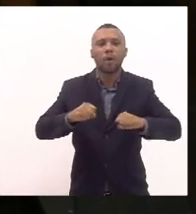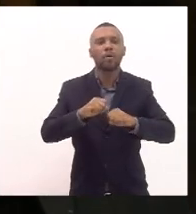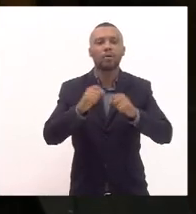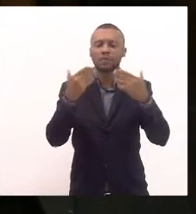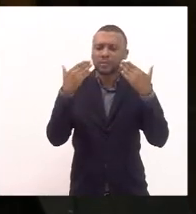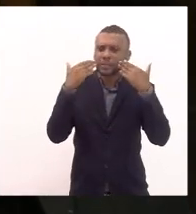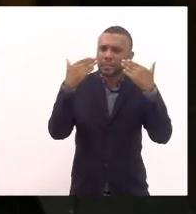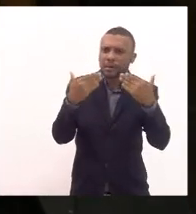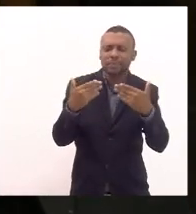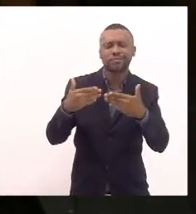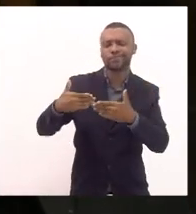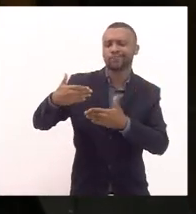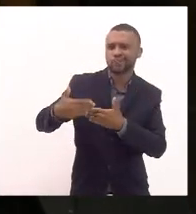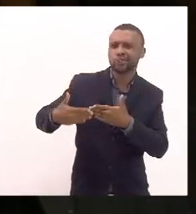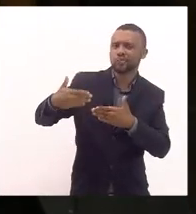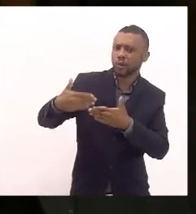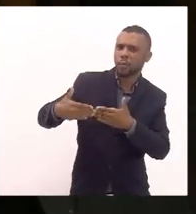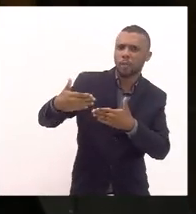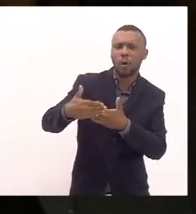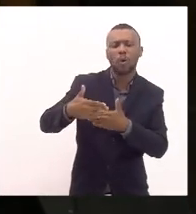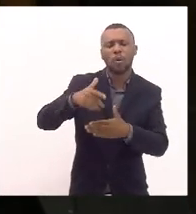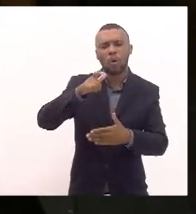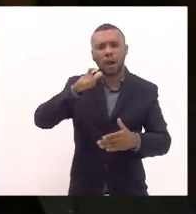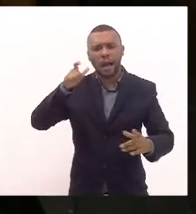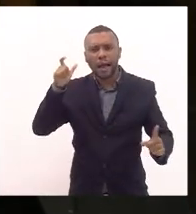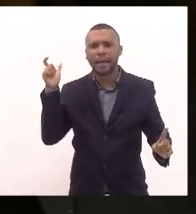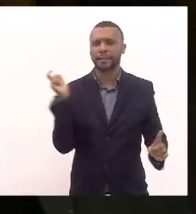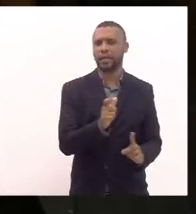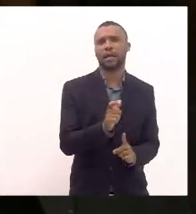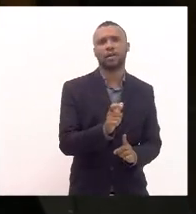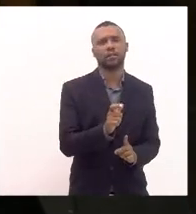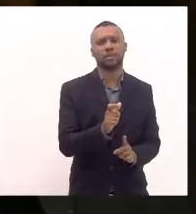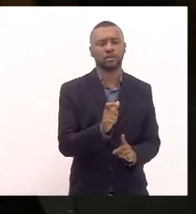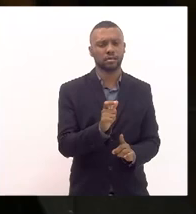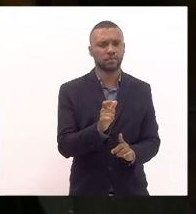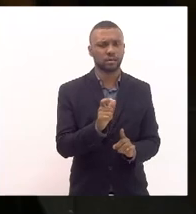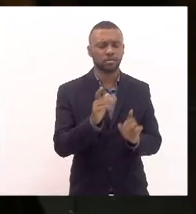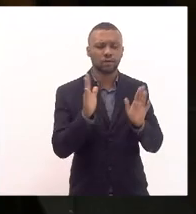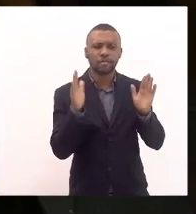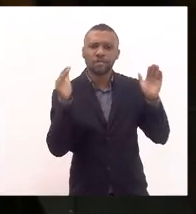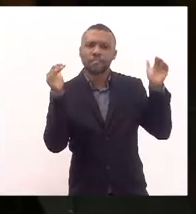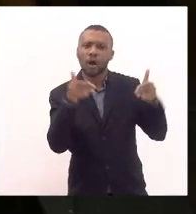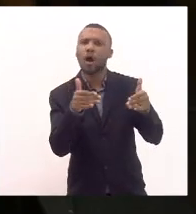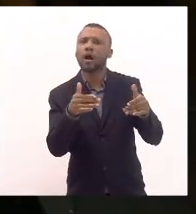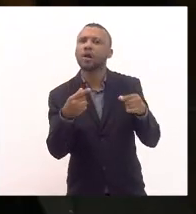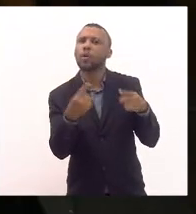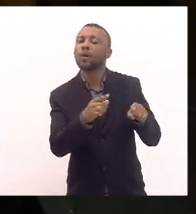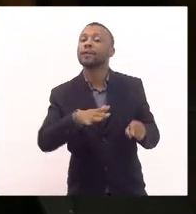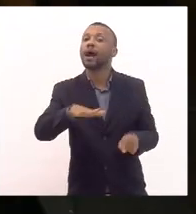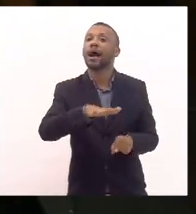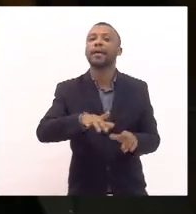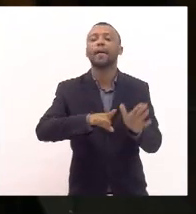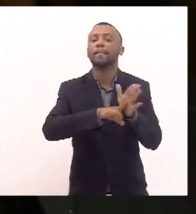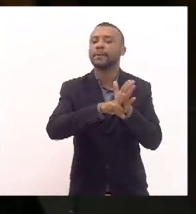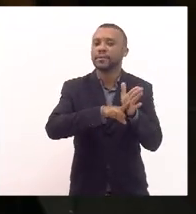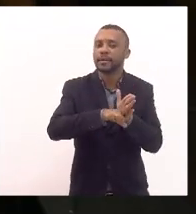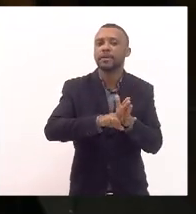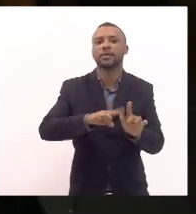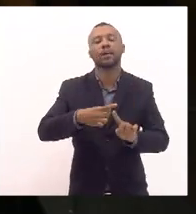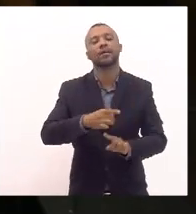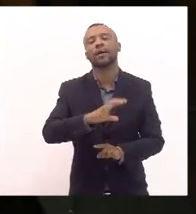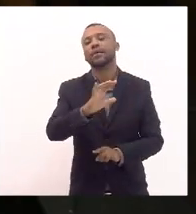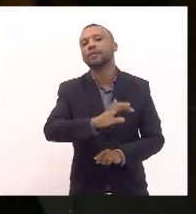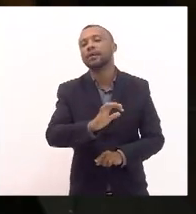de sucessivos ataques desfechados contra a ciência brasileira e